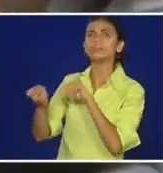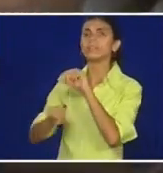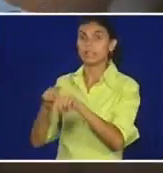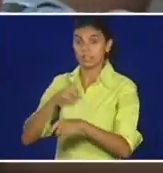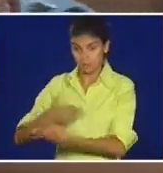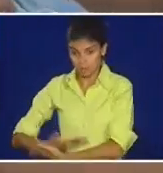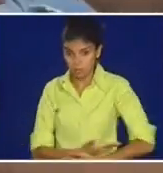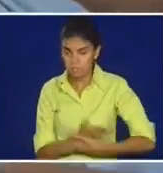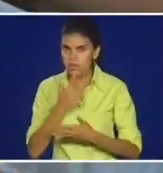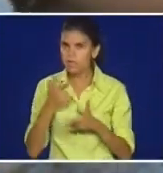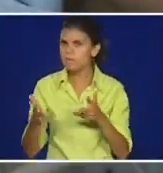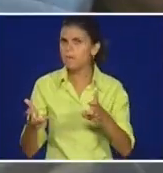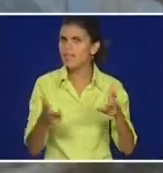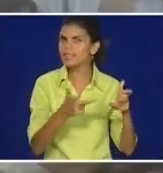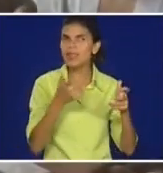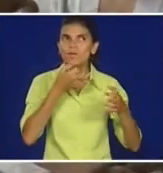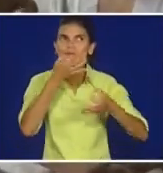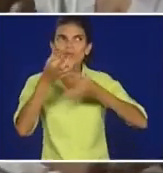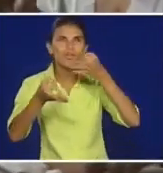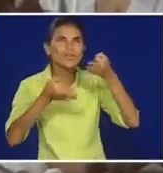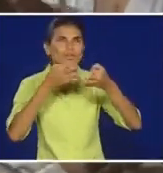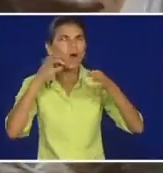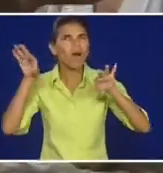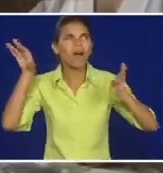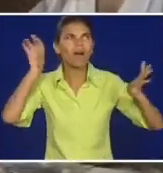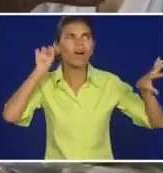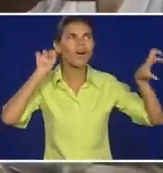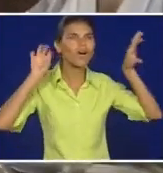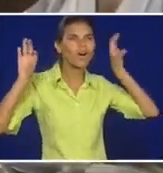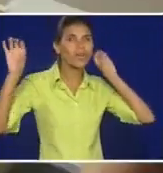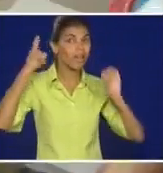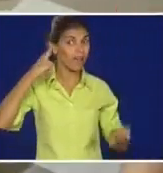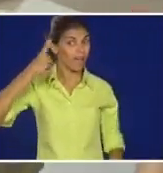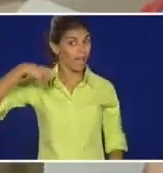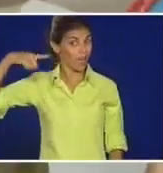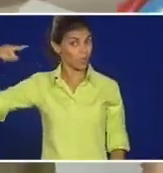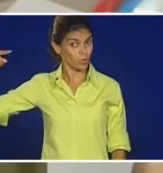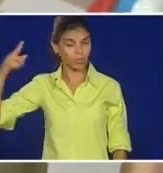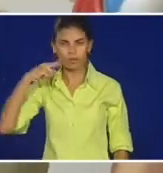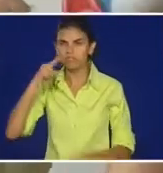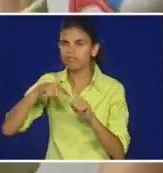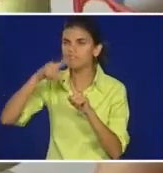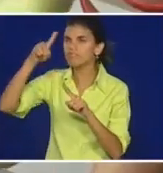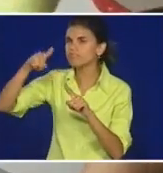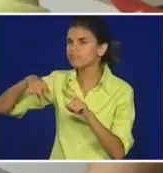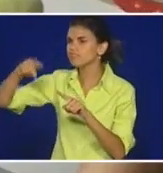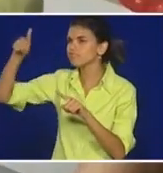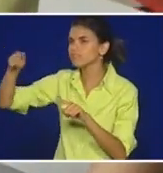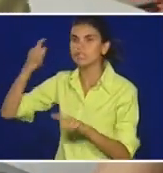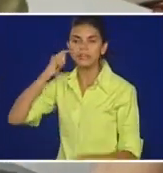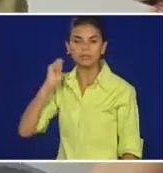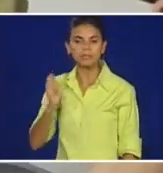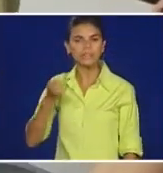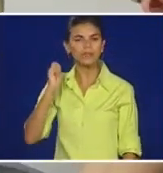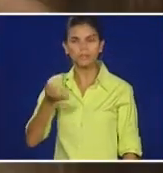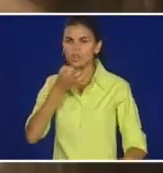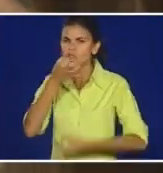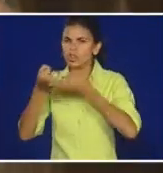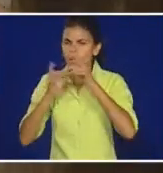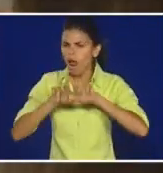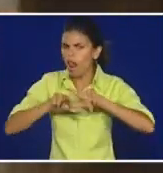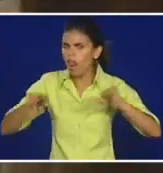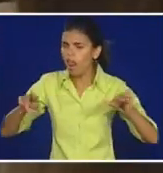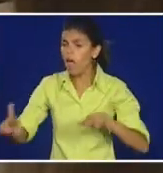Os bebês são capazes de notar mesmo os mais suaves ruídos. A audiometria comportamental, realizada com kit